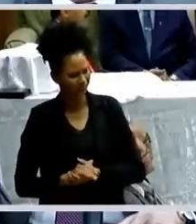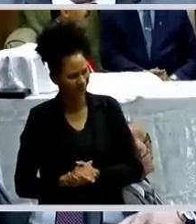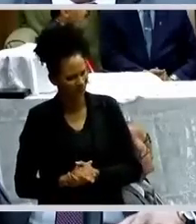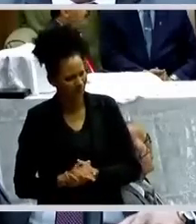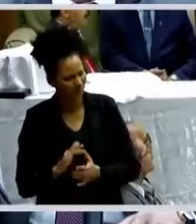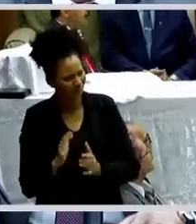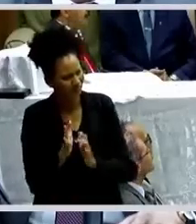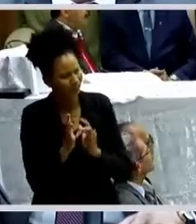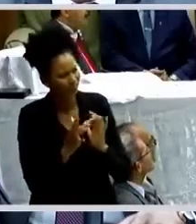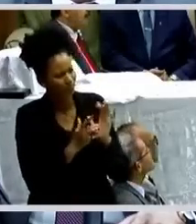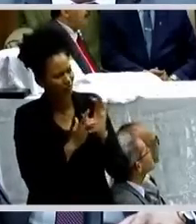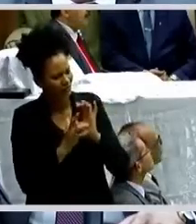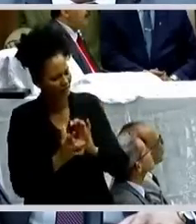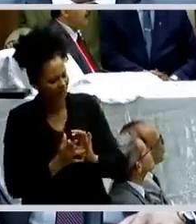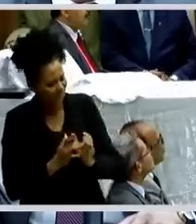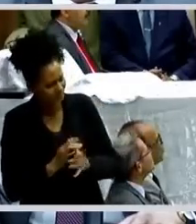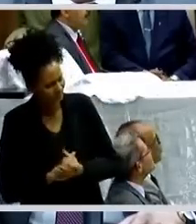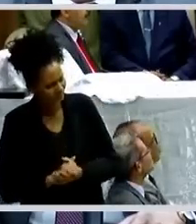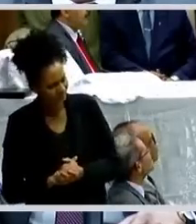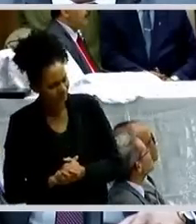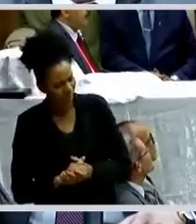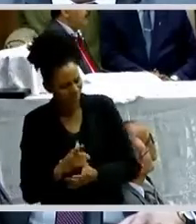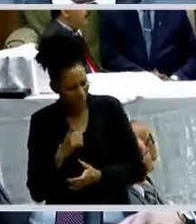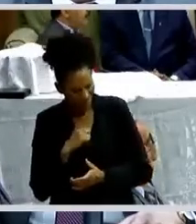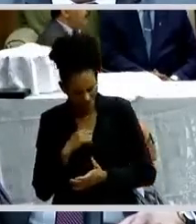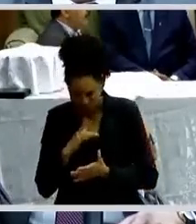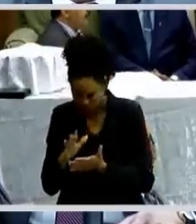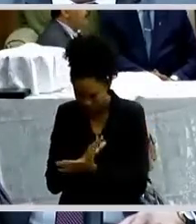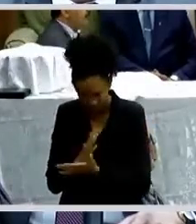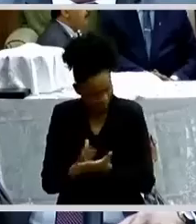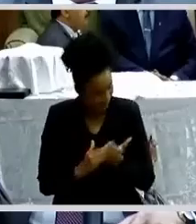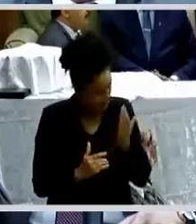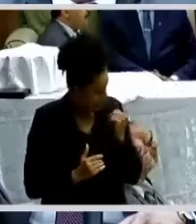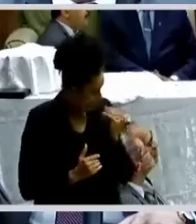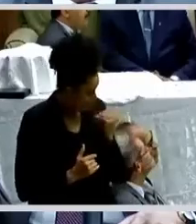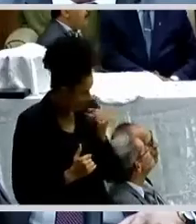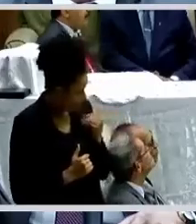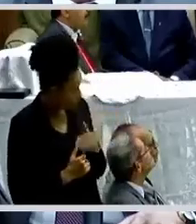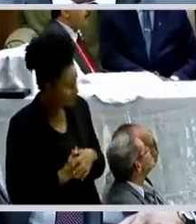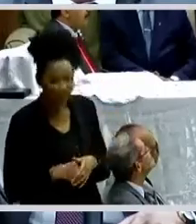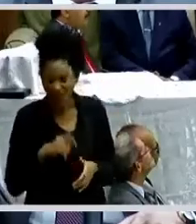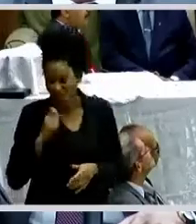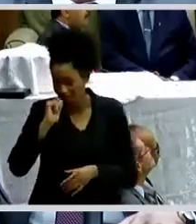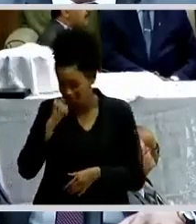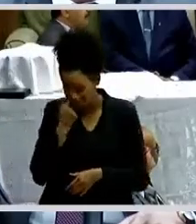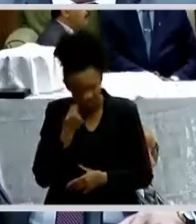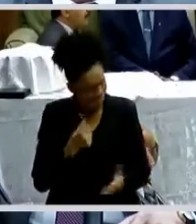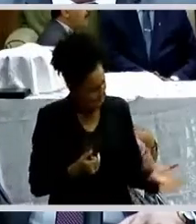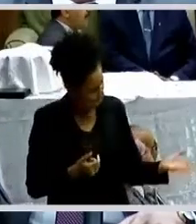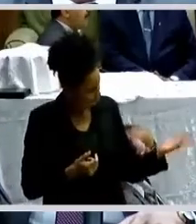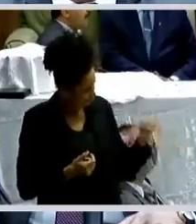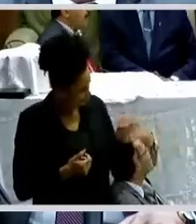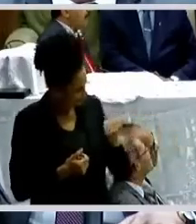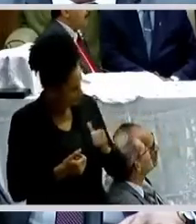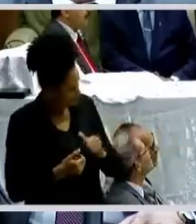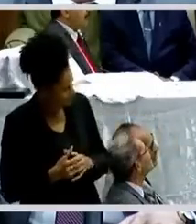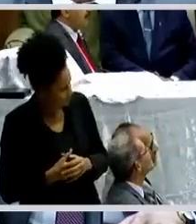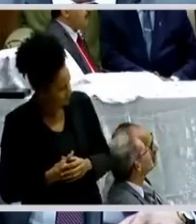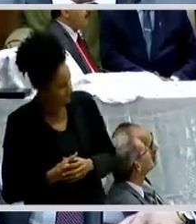Jesus fica. Tendes alguma coisa para comer? Tem um pão aqui, traz para cá.